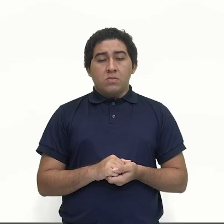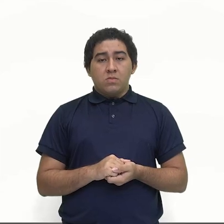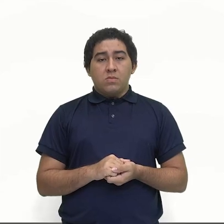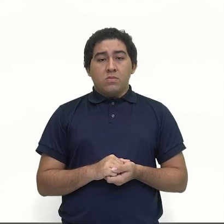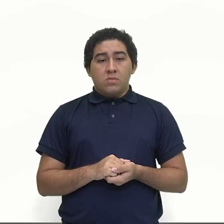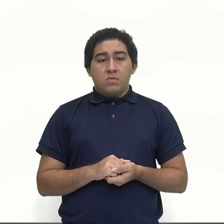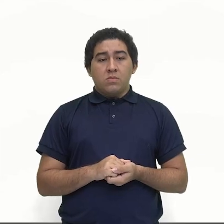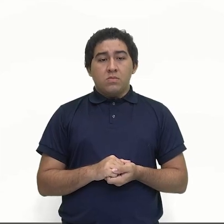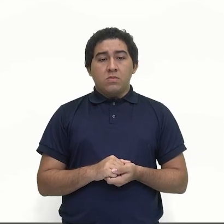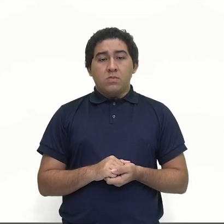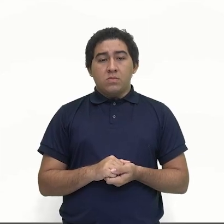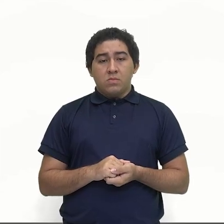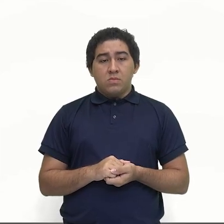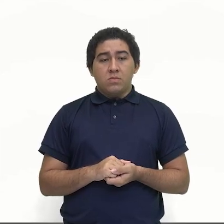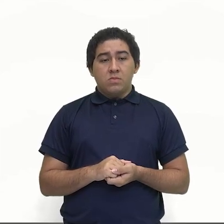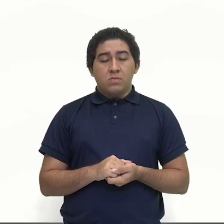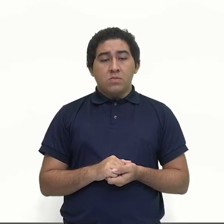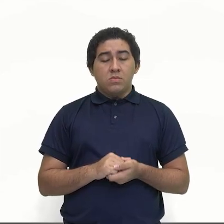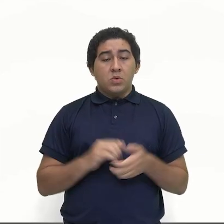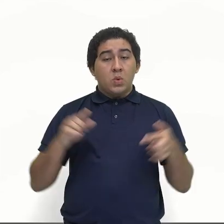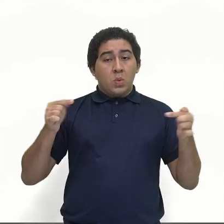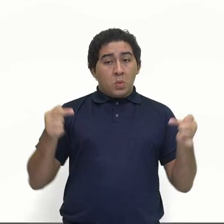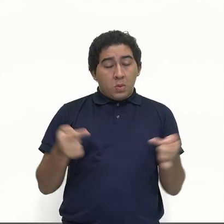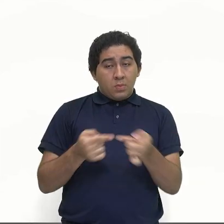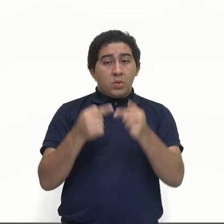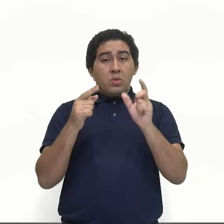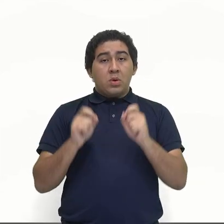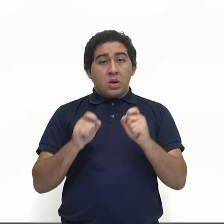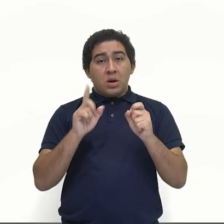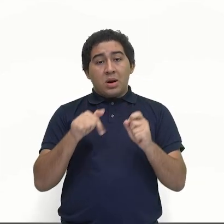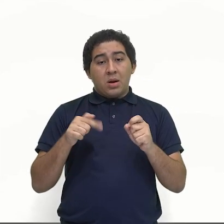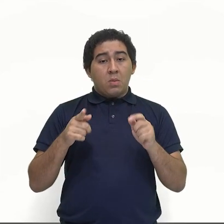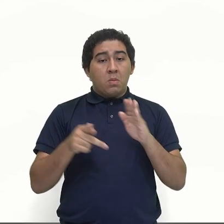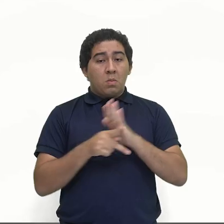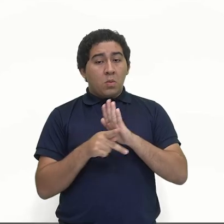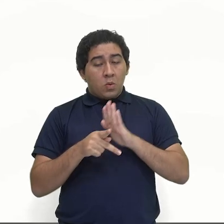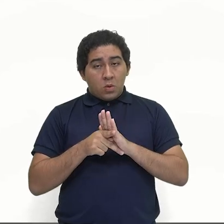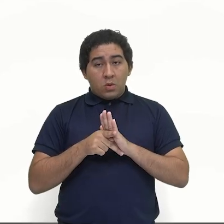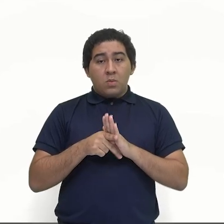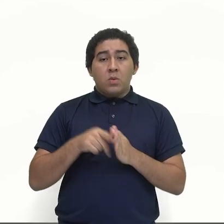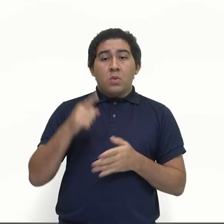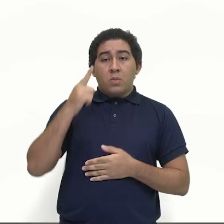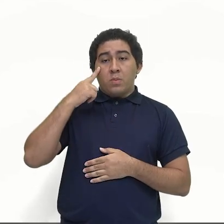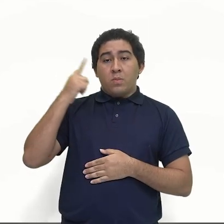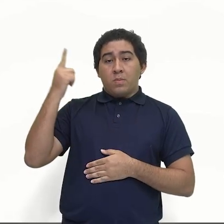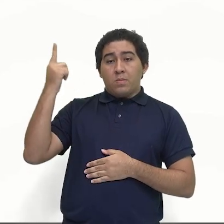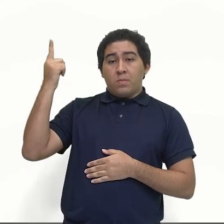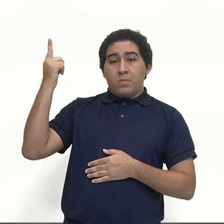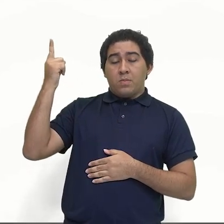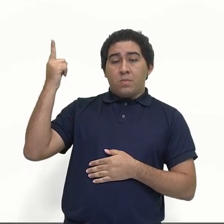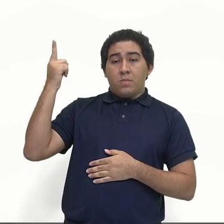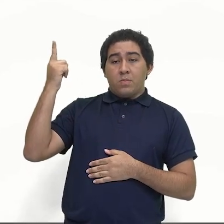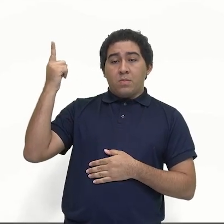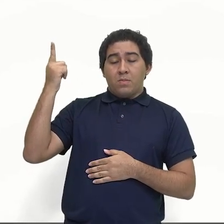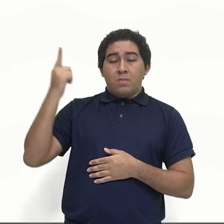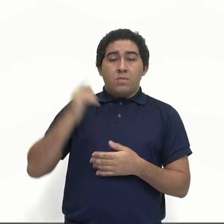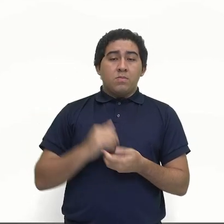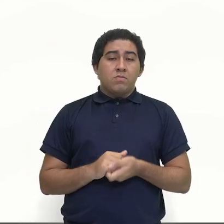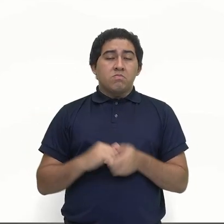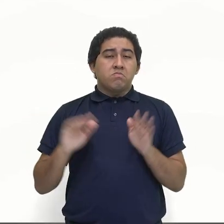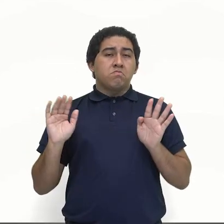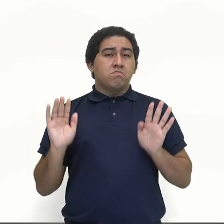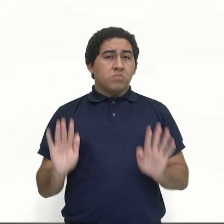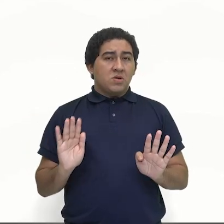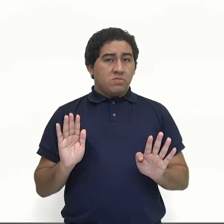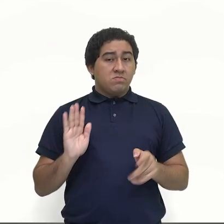condutores ligados em uma fonte de tensão, está aqui, ó. Você percebe, professora, já